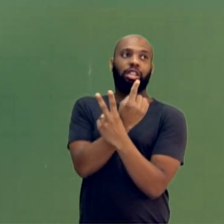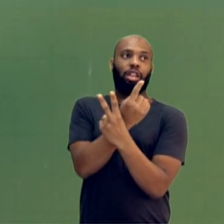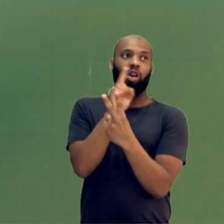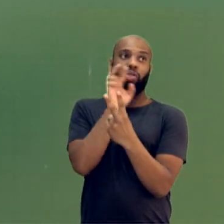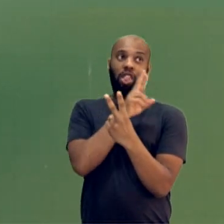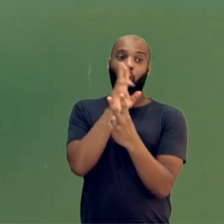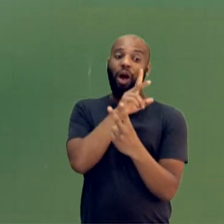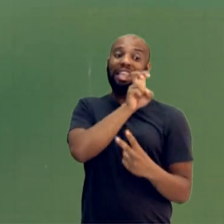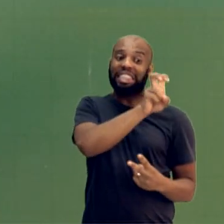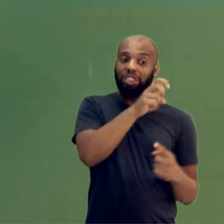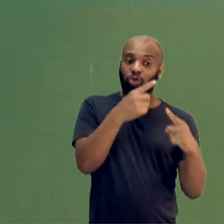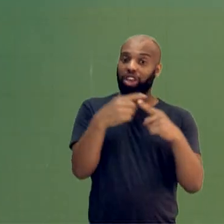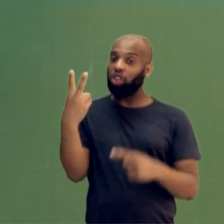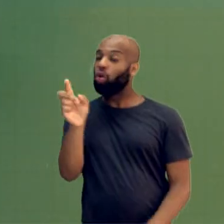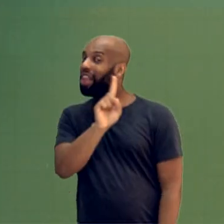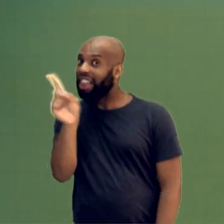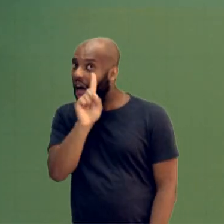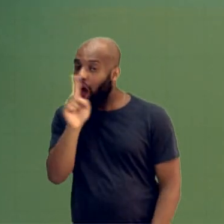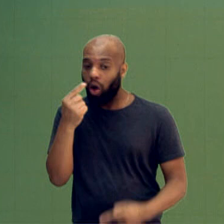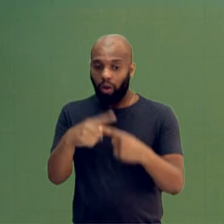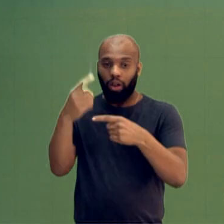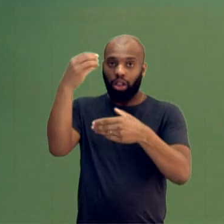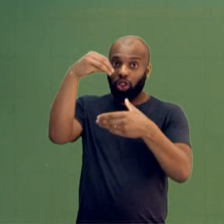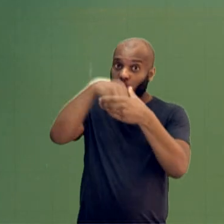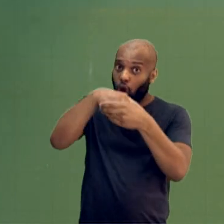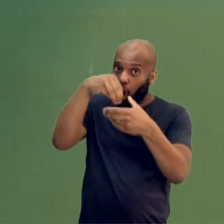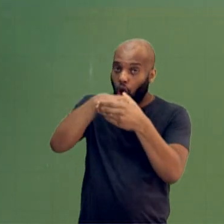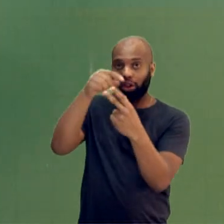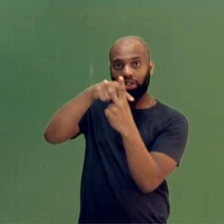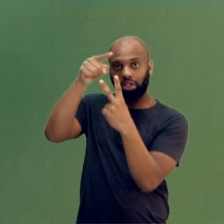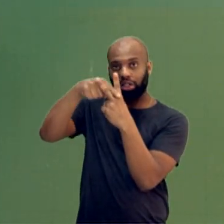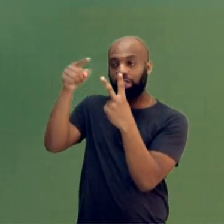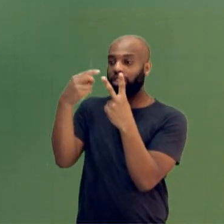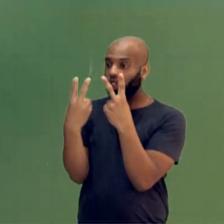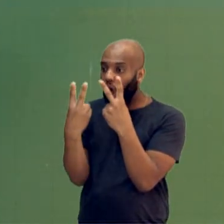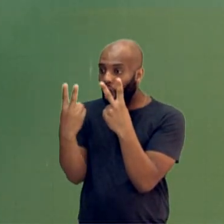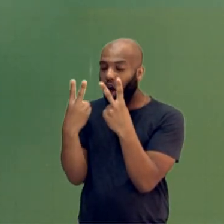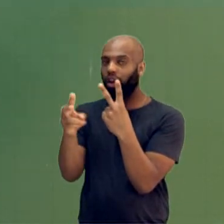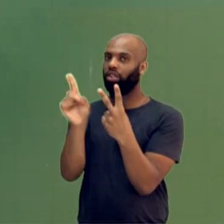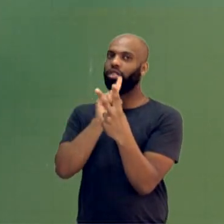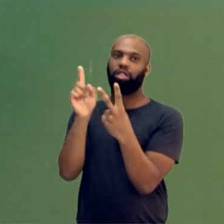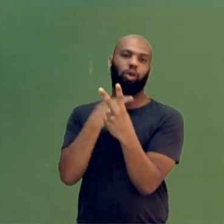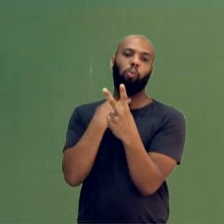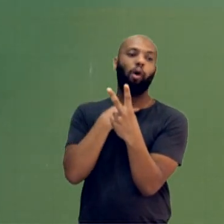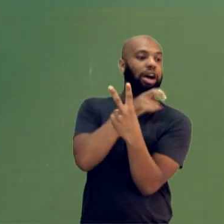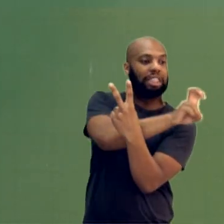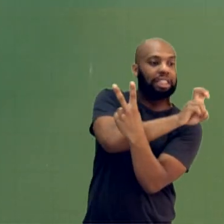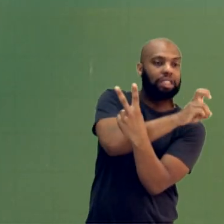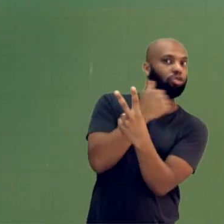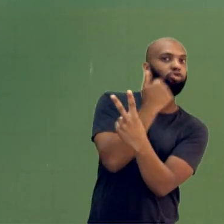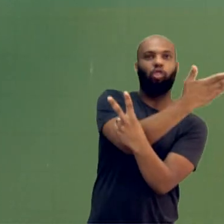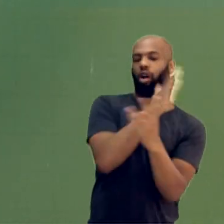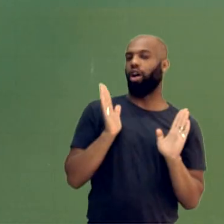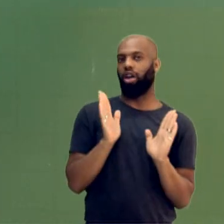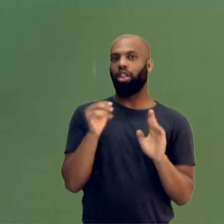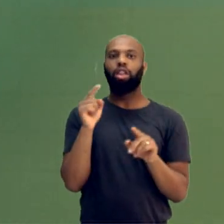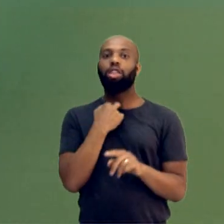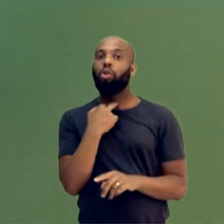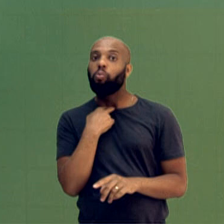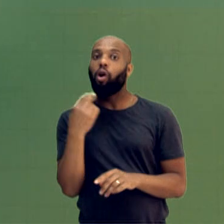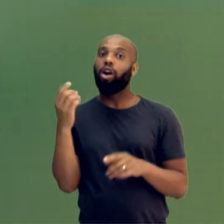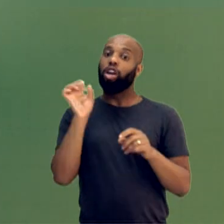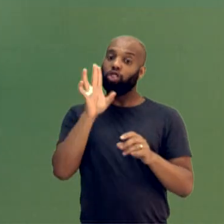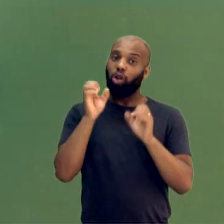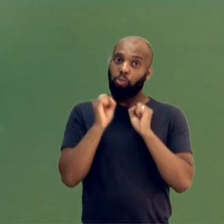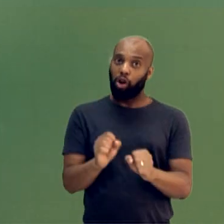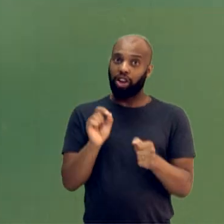2, não, porque o 2 é um radical, olha lá, ó, ele está dentro da raiz, então ele é radicando. Você